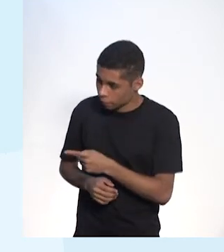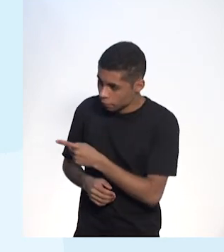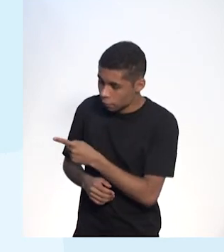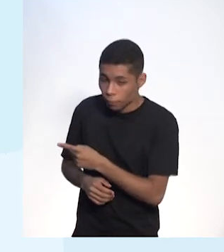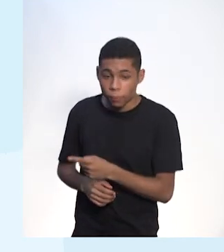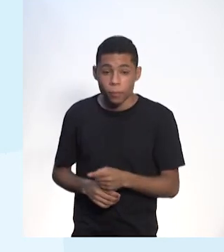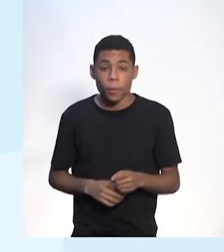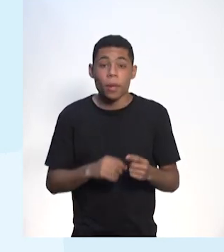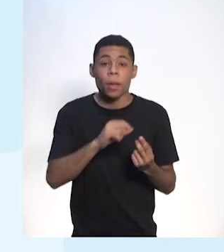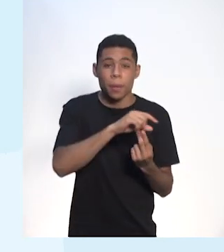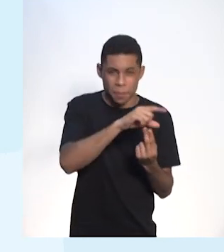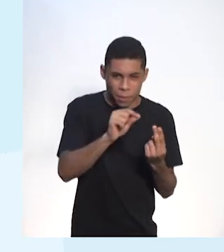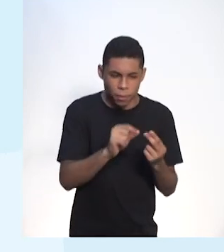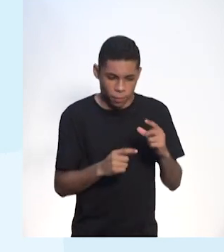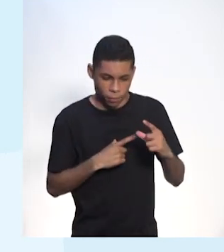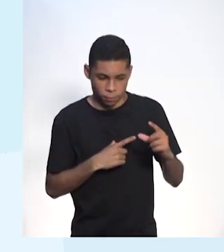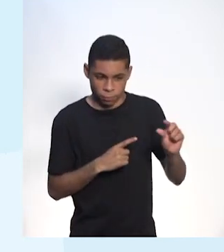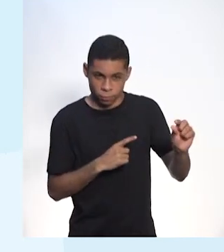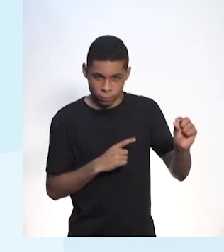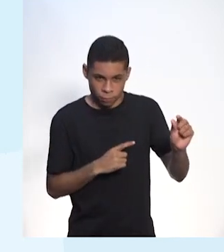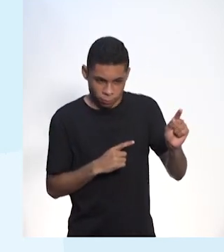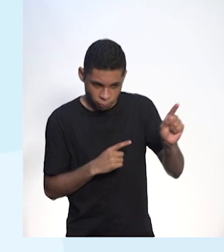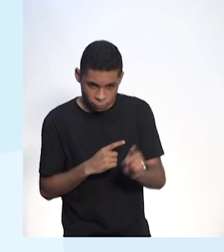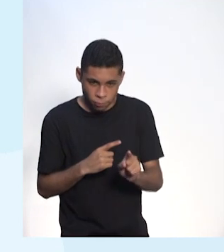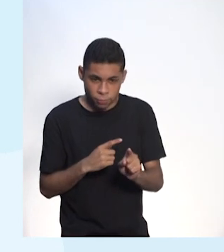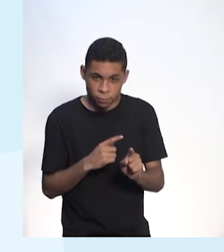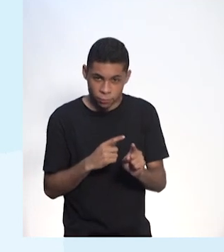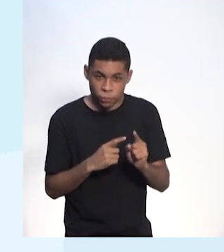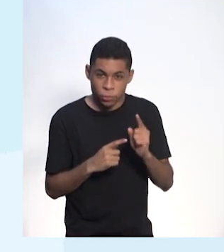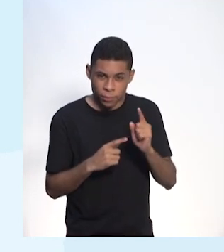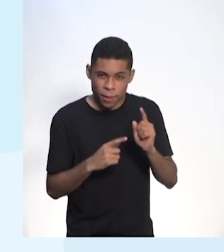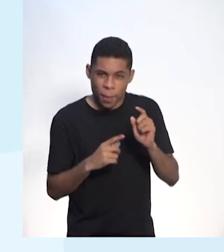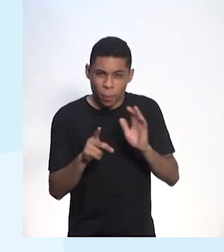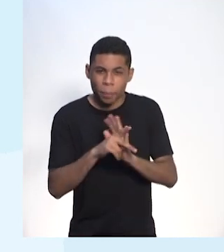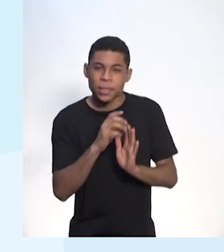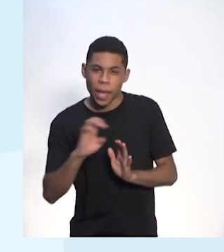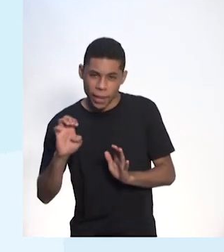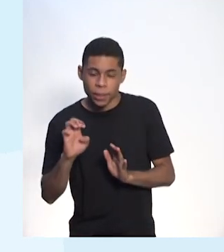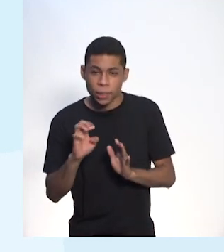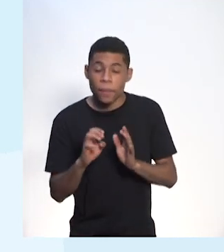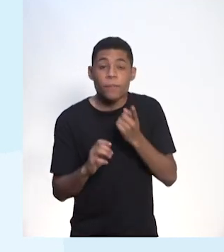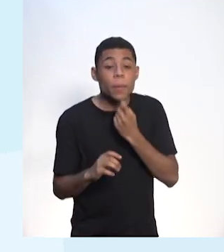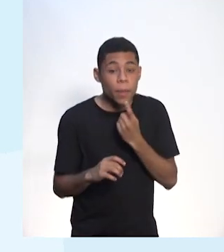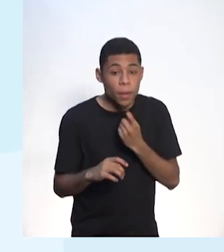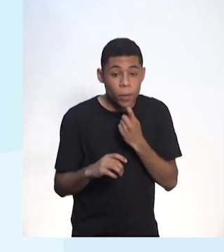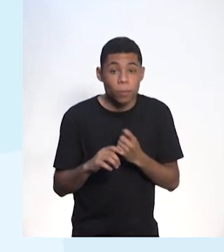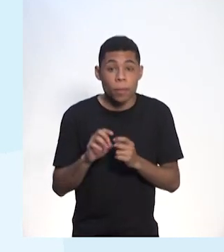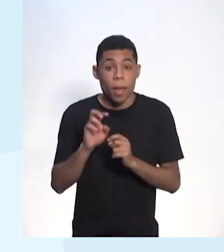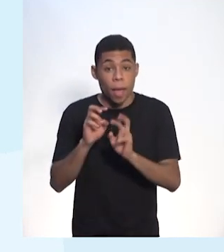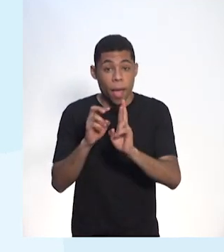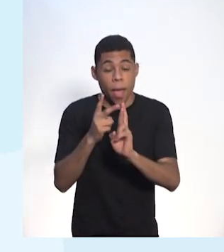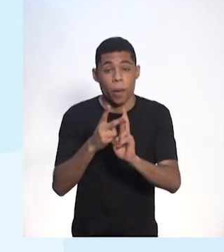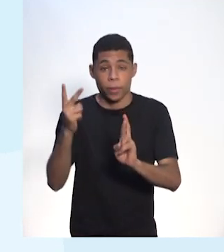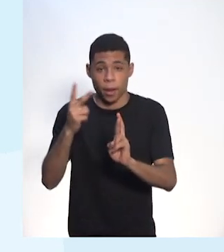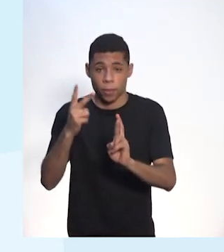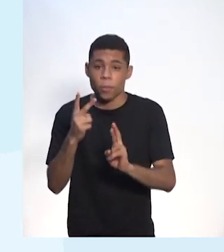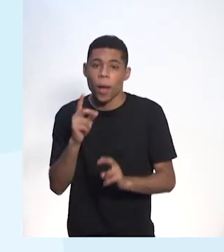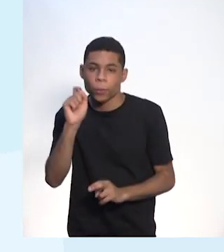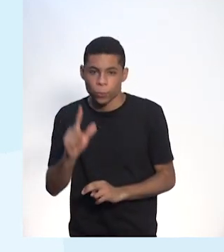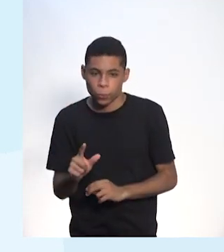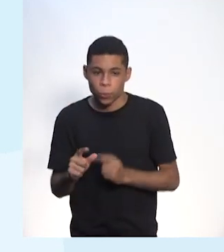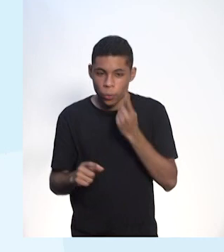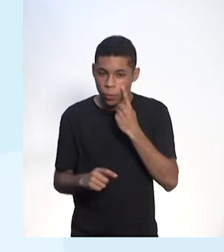o r ao quadrado, né? Sim. Veja só. a nossa circunferência de EVA